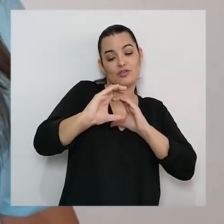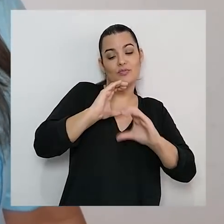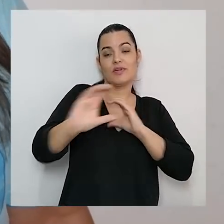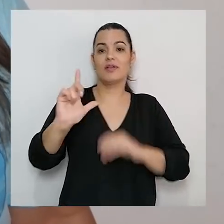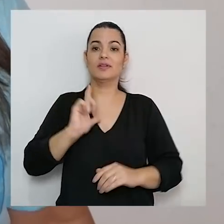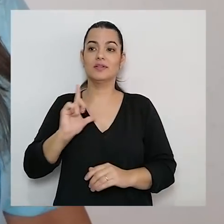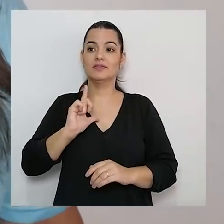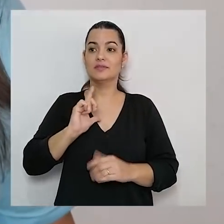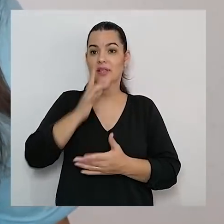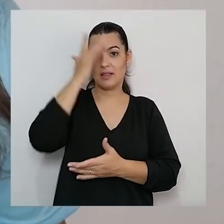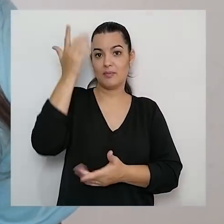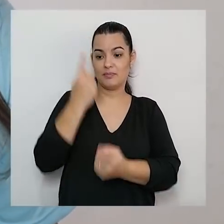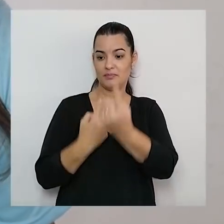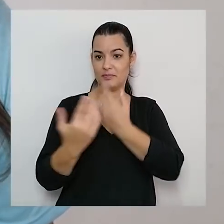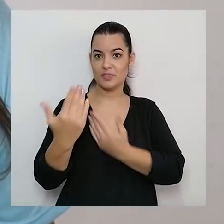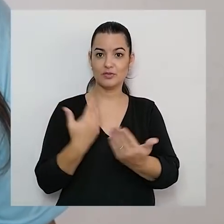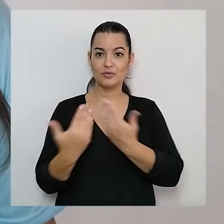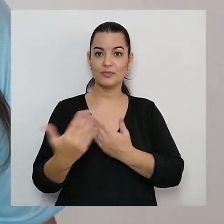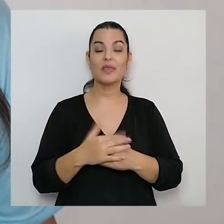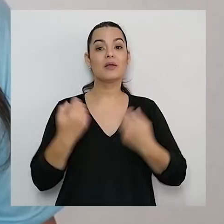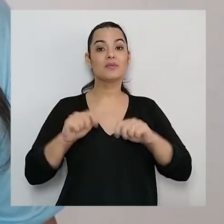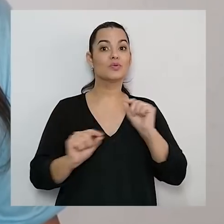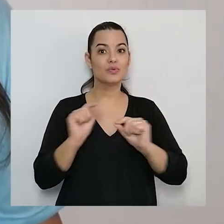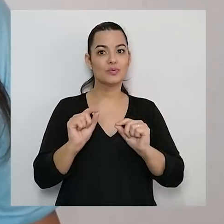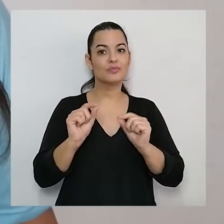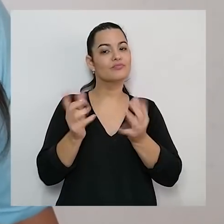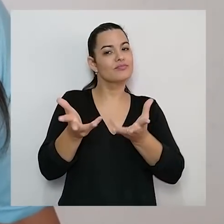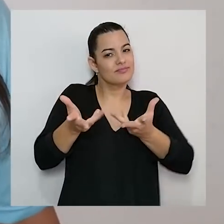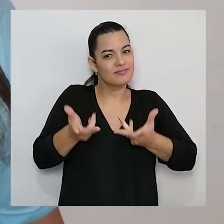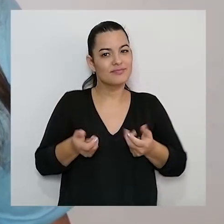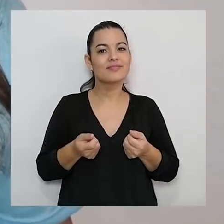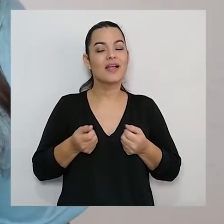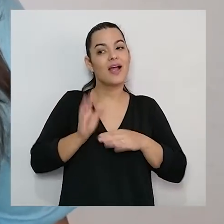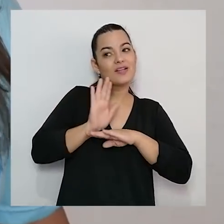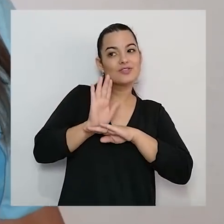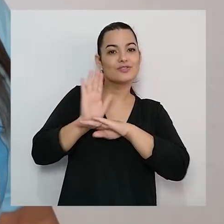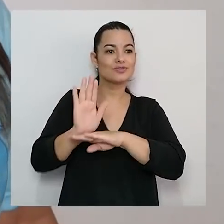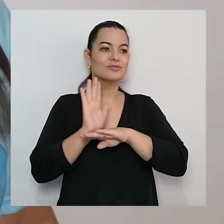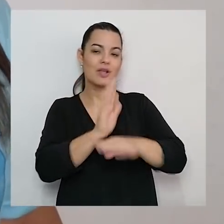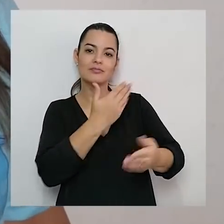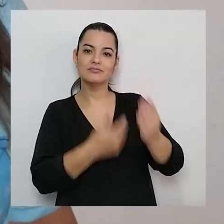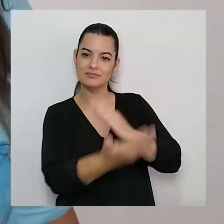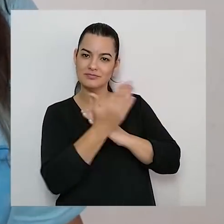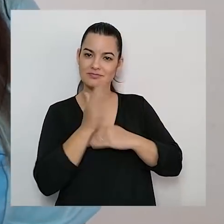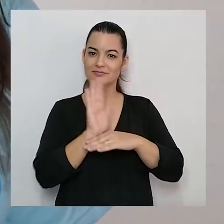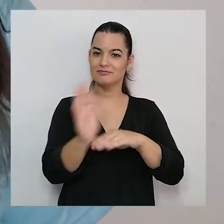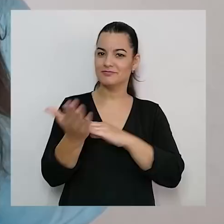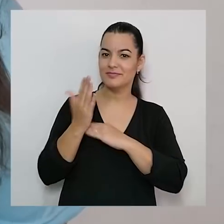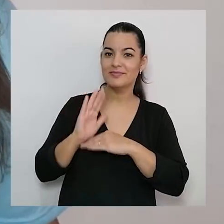o nosso jeito de nos comunicarmos com as pessoas e isso precisa ser acolhido